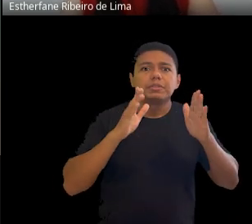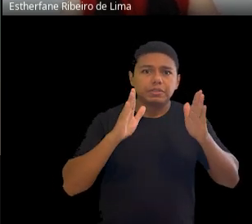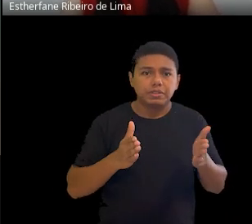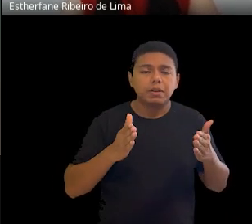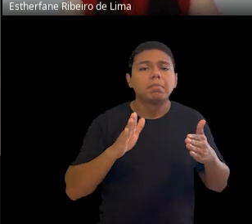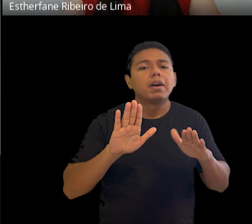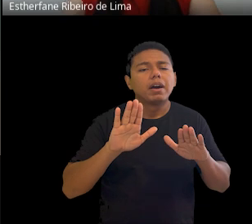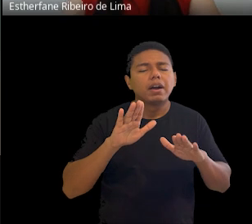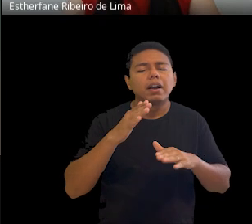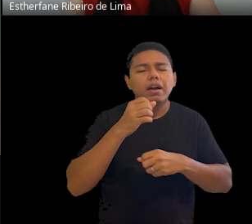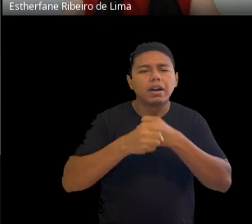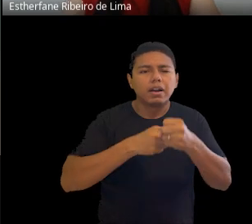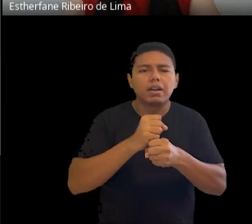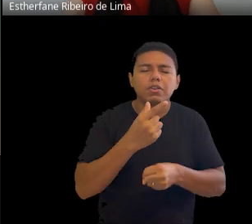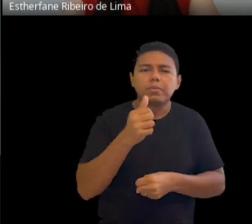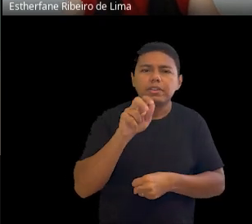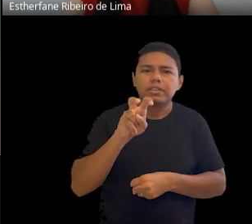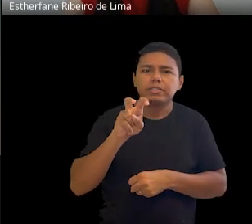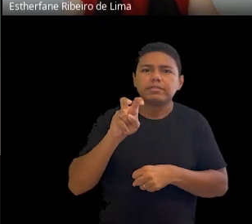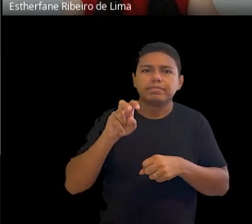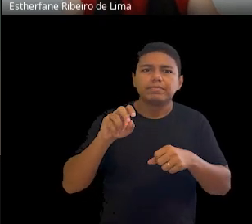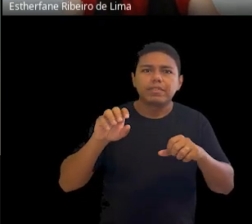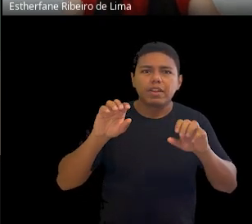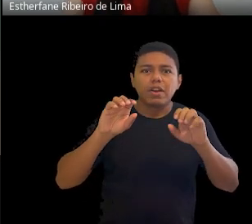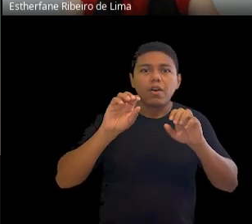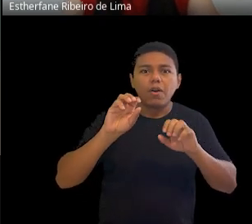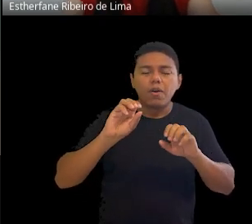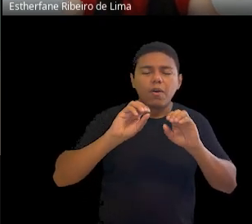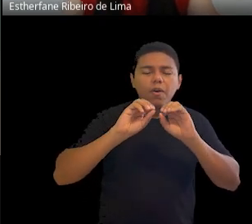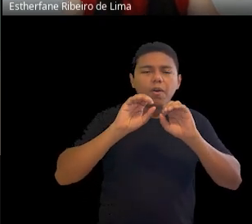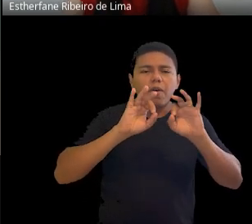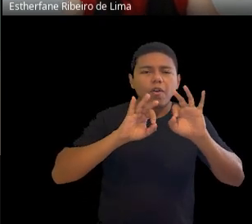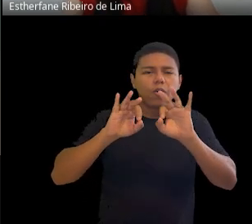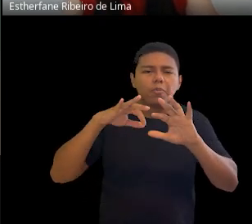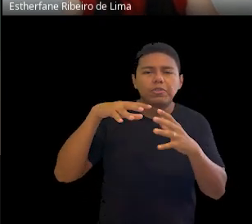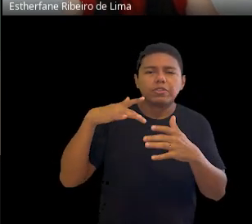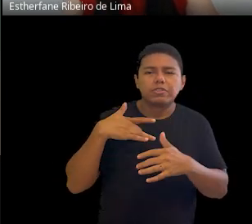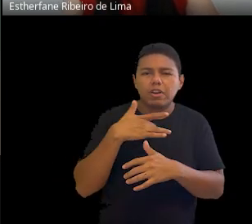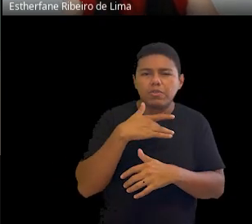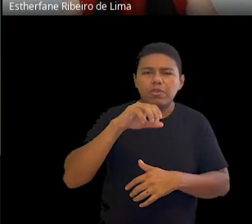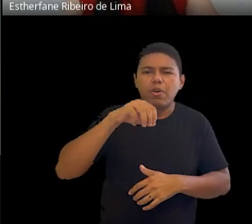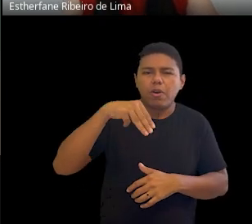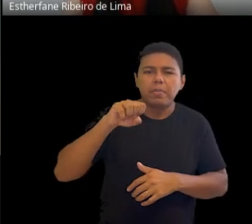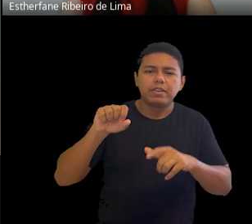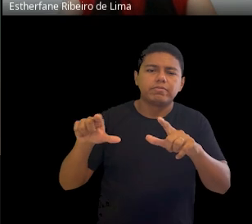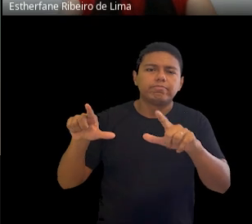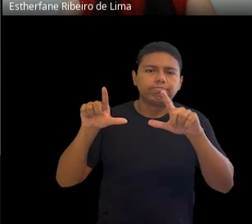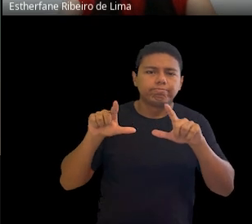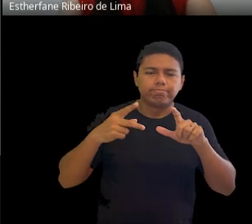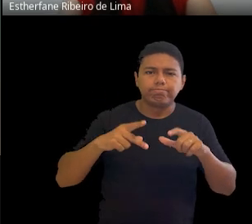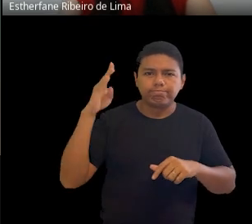2015 o Brasil ele recebeu uma certificação da Organização Mundial da Saúde para a eliminação da rubéola. Então, esse exame só deve